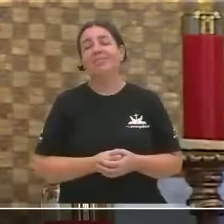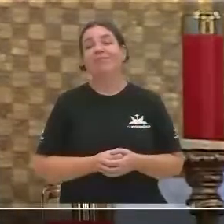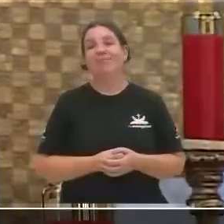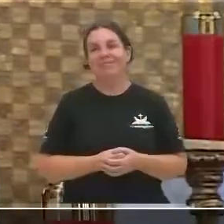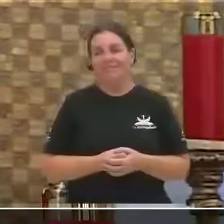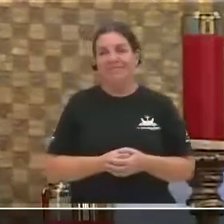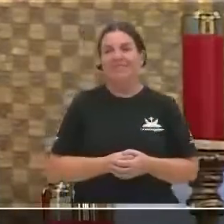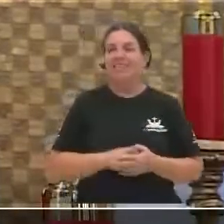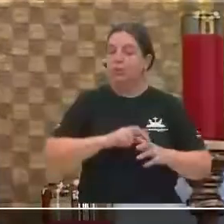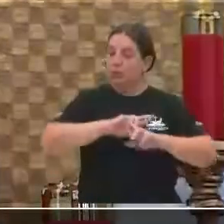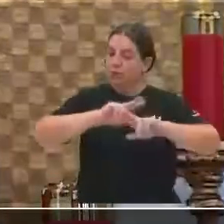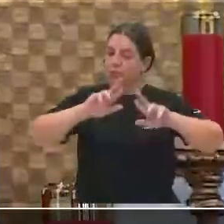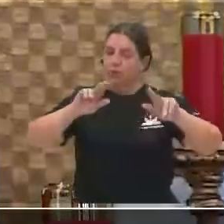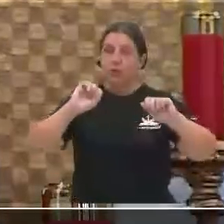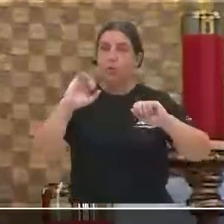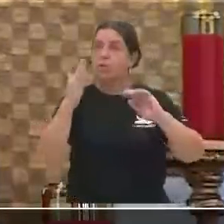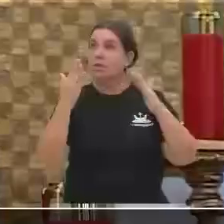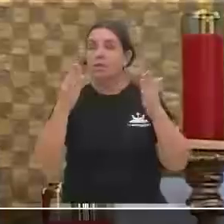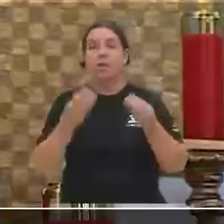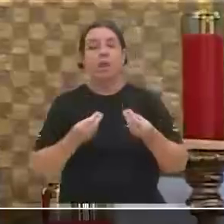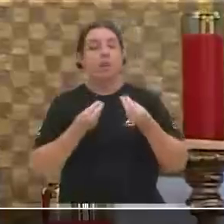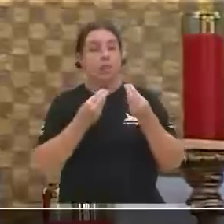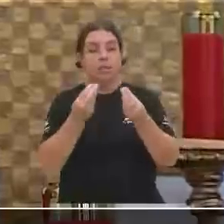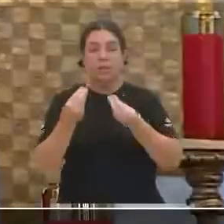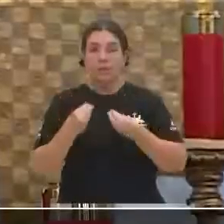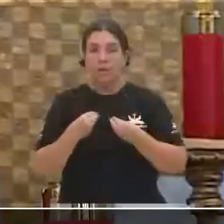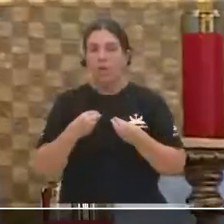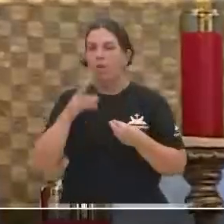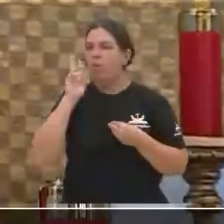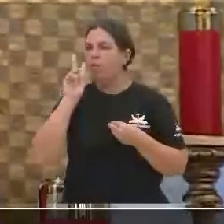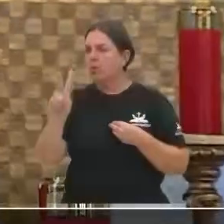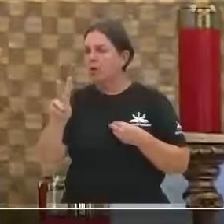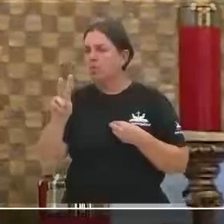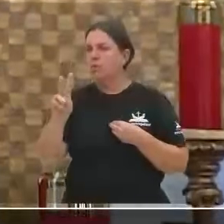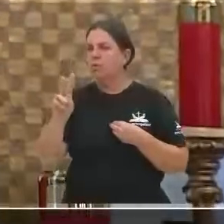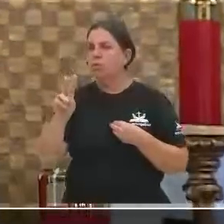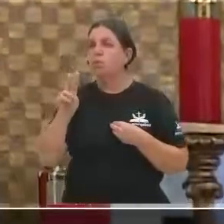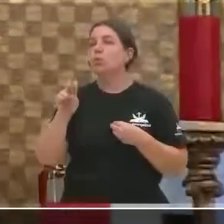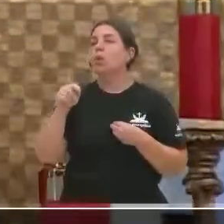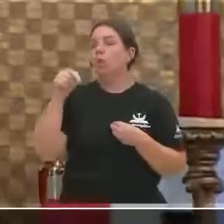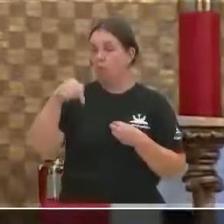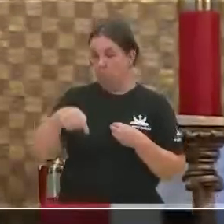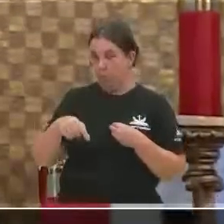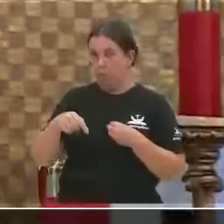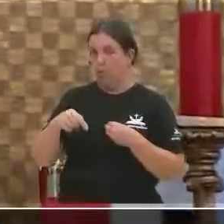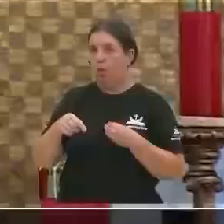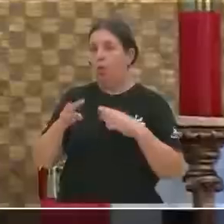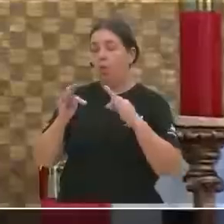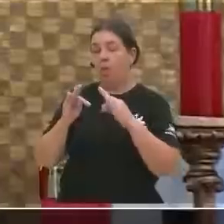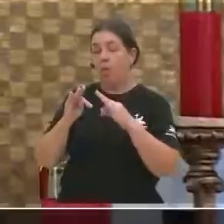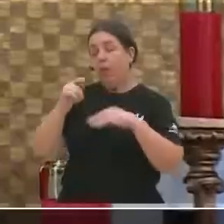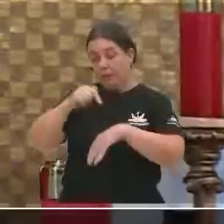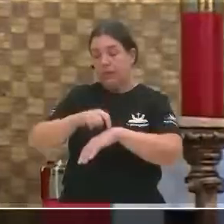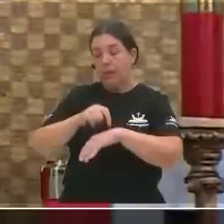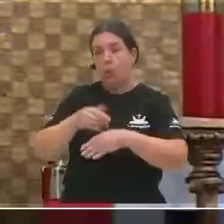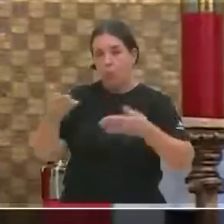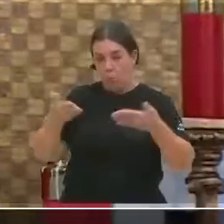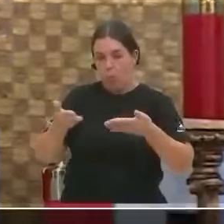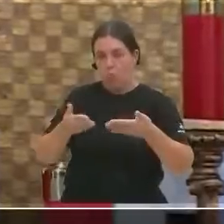quantos sinais nos deu e se olharmos para o tempo da igreja que é o nosso tempo